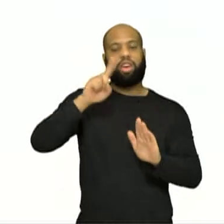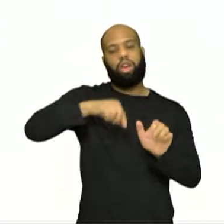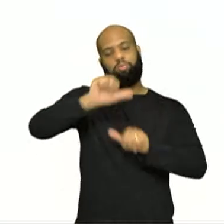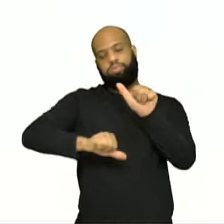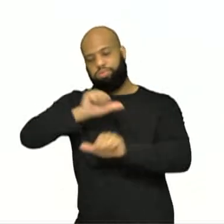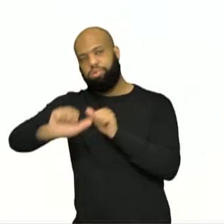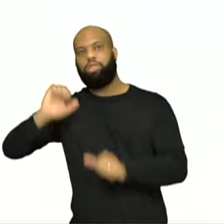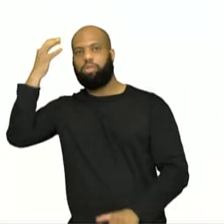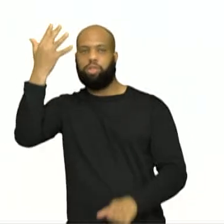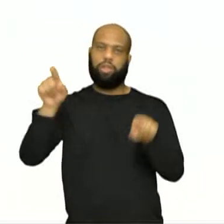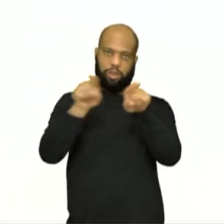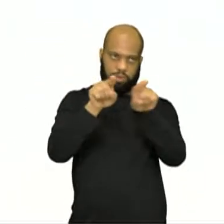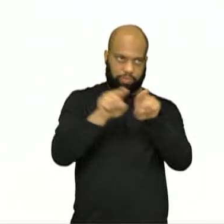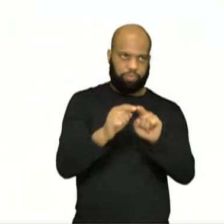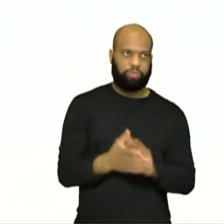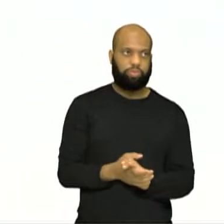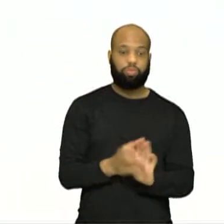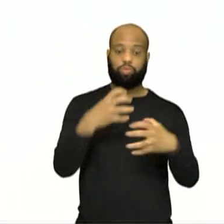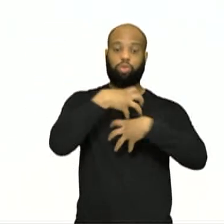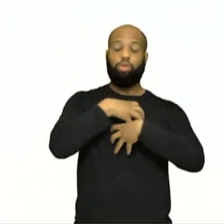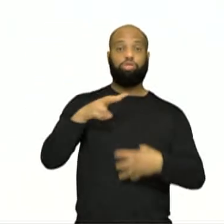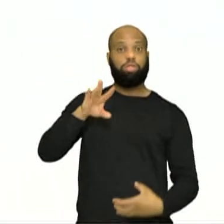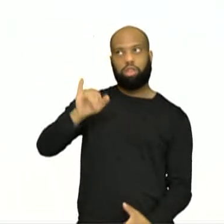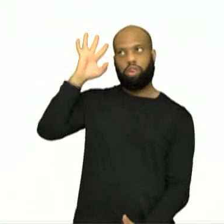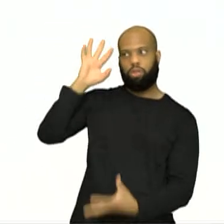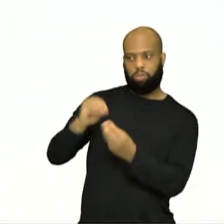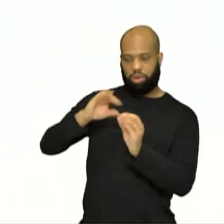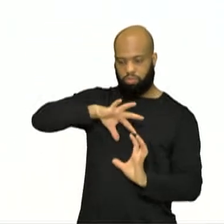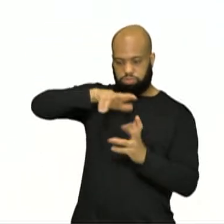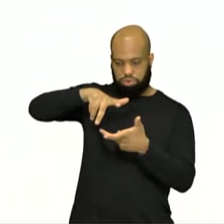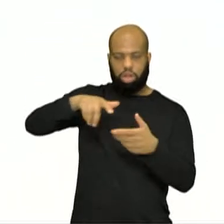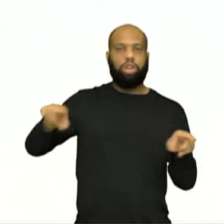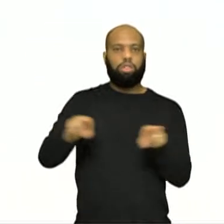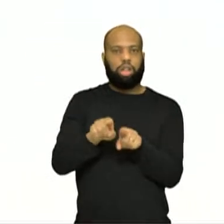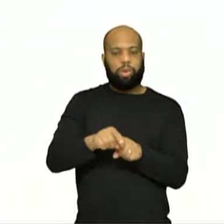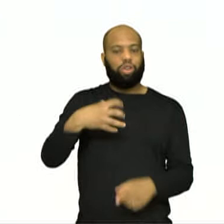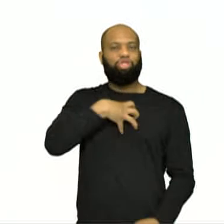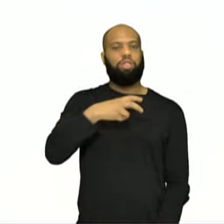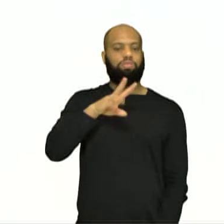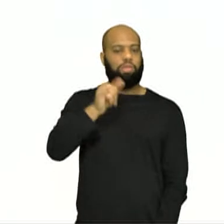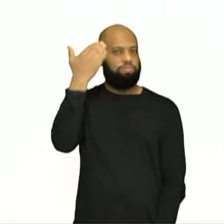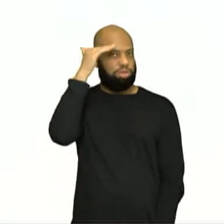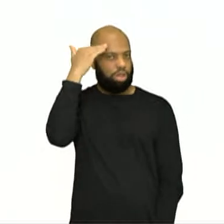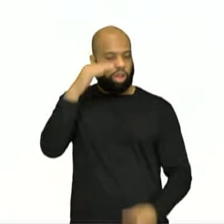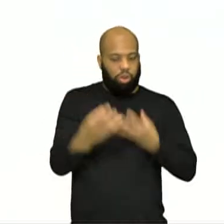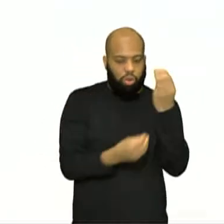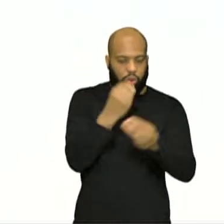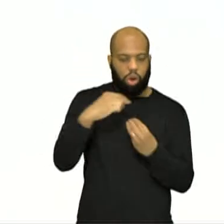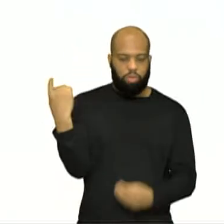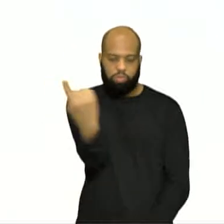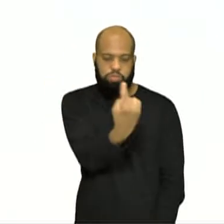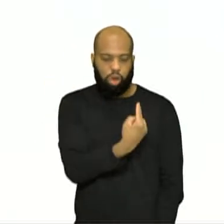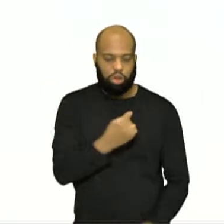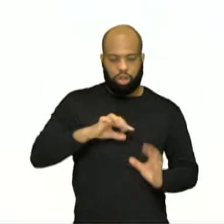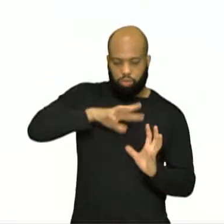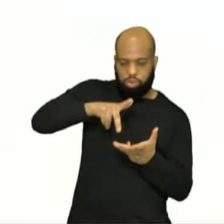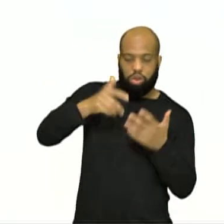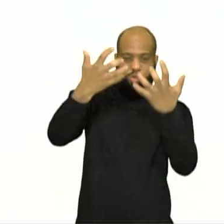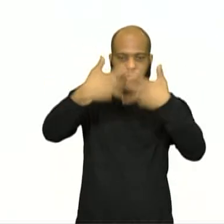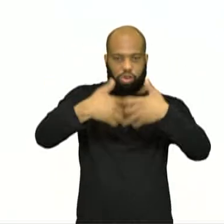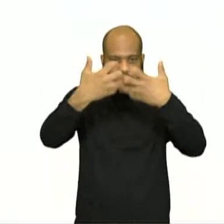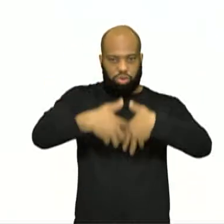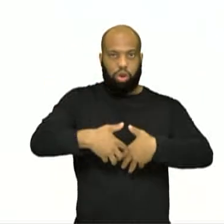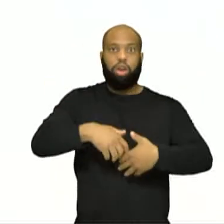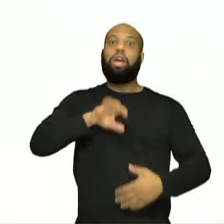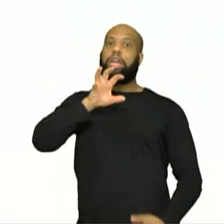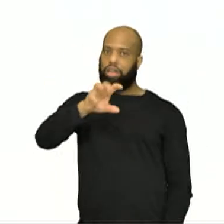que está acontecendo, né? Na forma de entender o mundo, né? De entender, por exemplo, como o nosso mundo funciona. Isso vai ter um